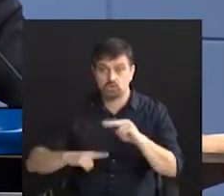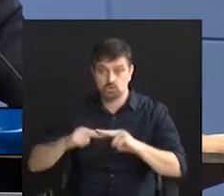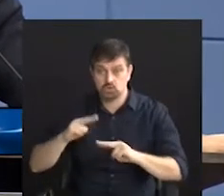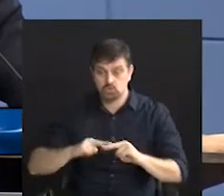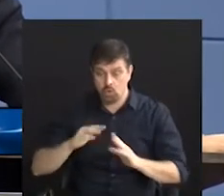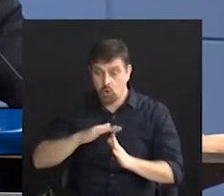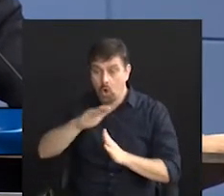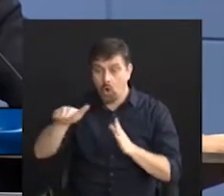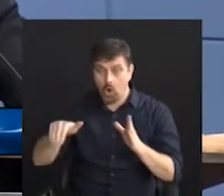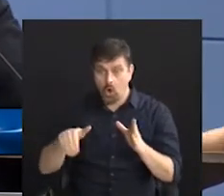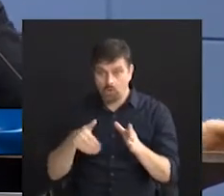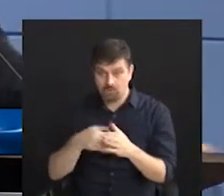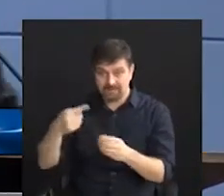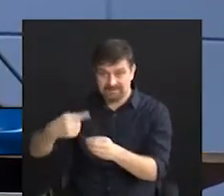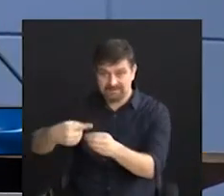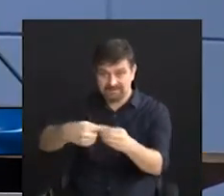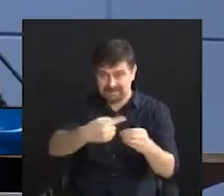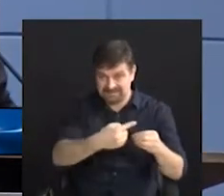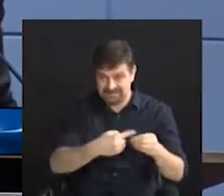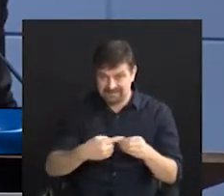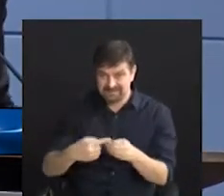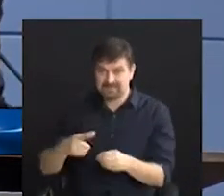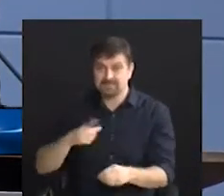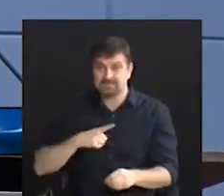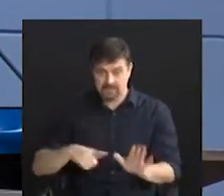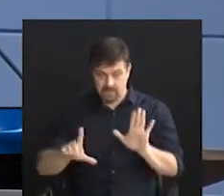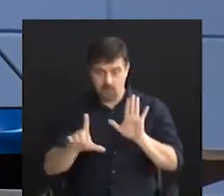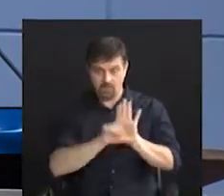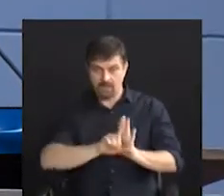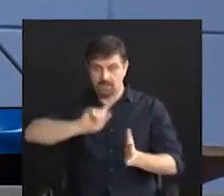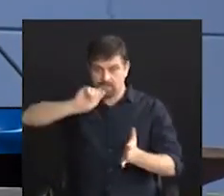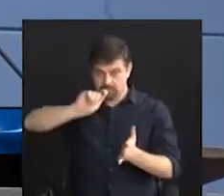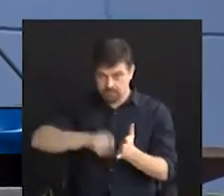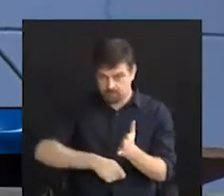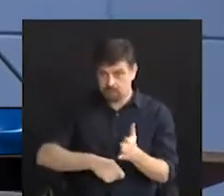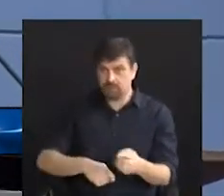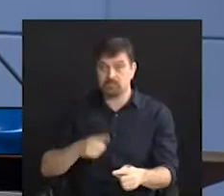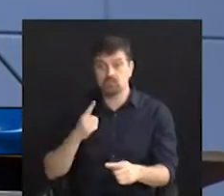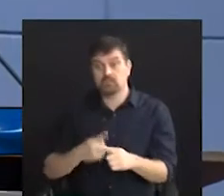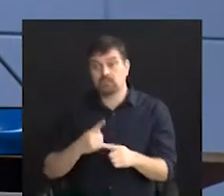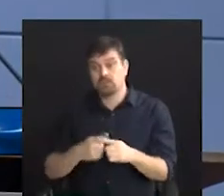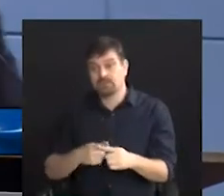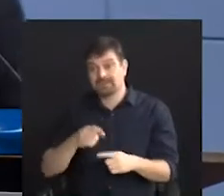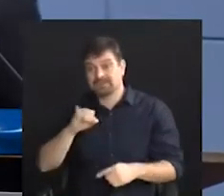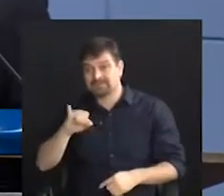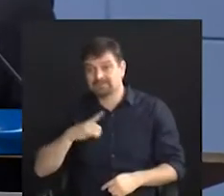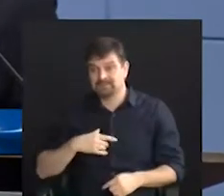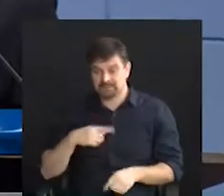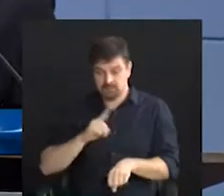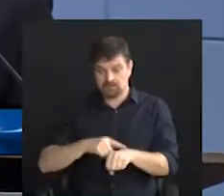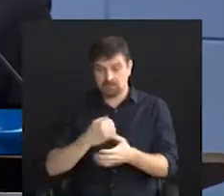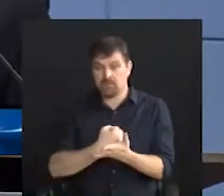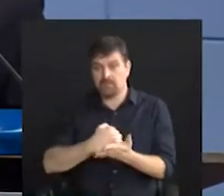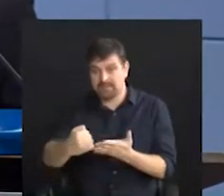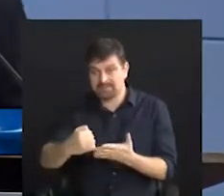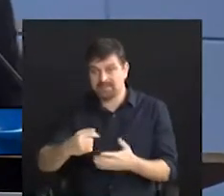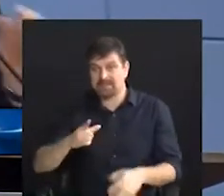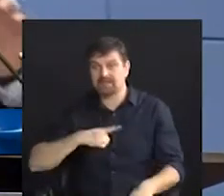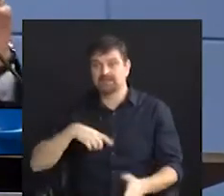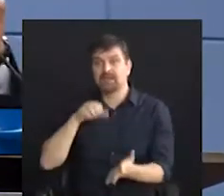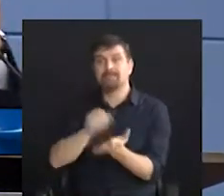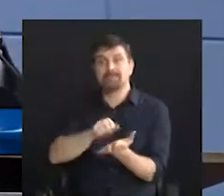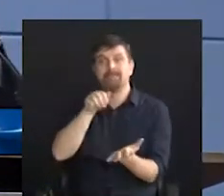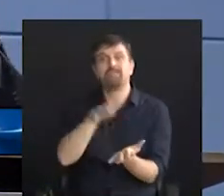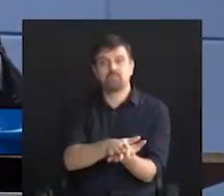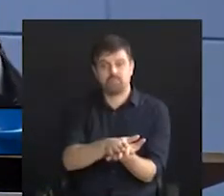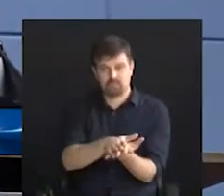municipais, todos os municípios, sancionem a sua lei. Caso contrário, pode ser submetido a determinadas